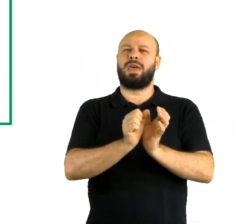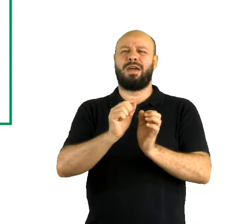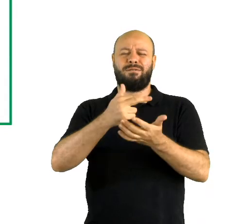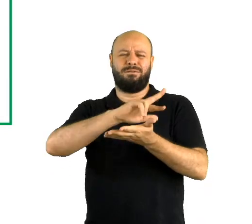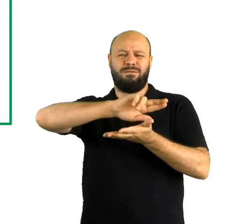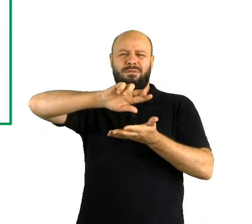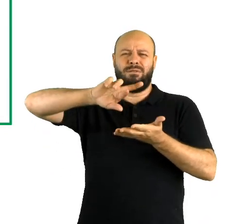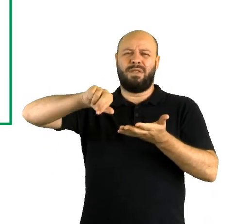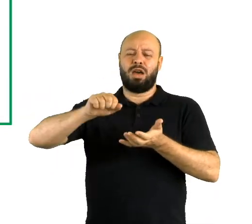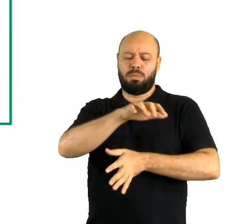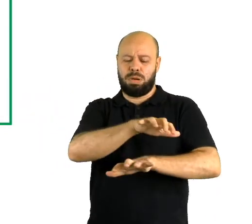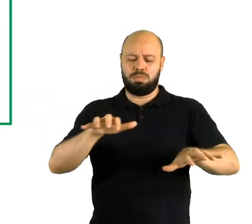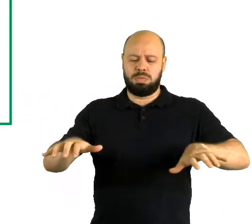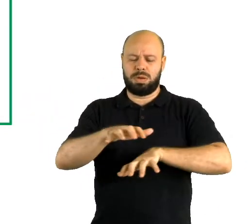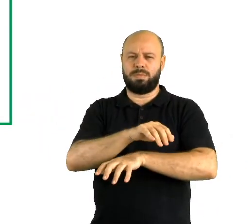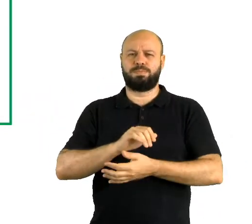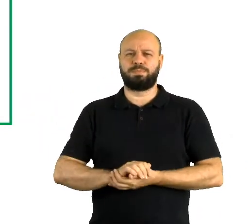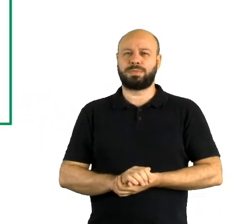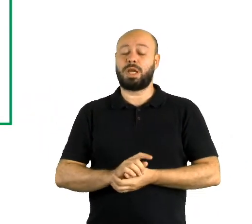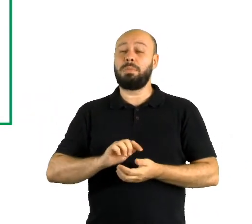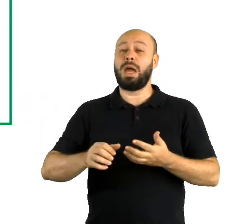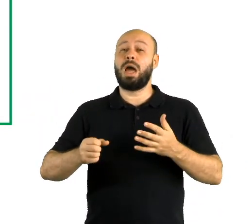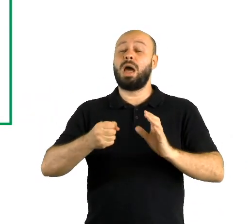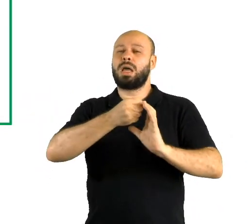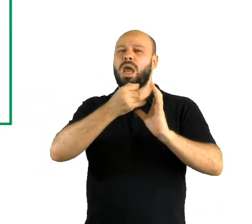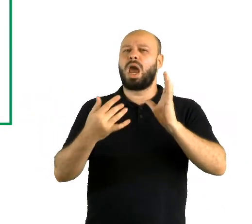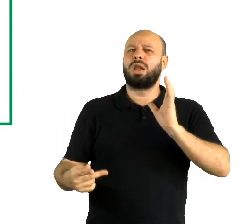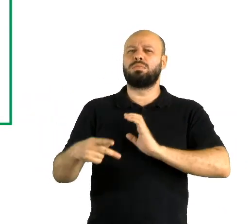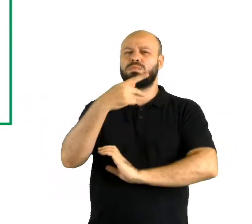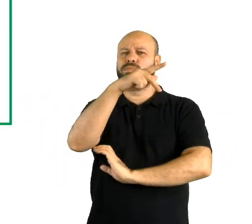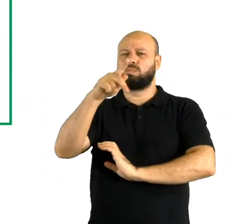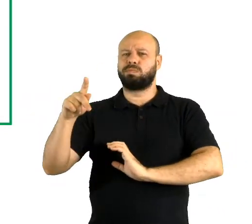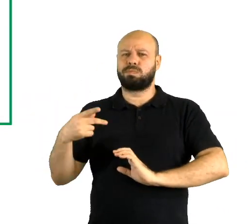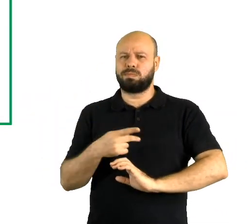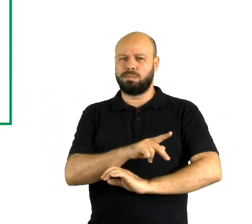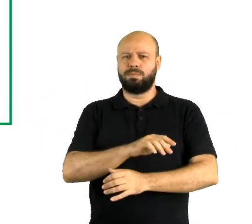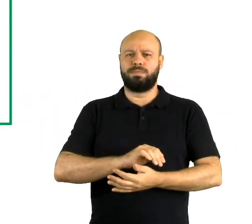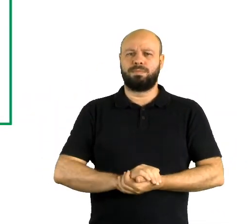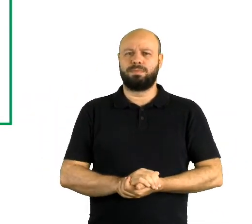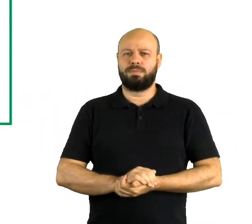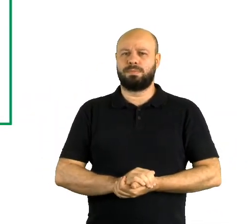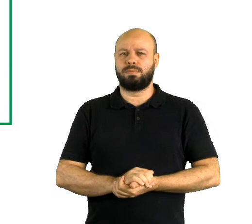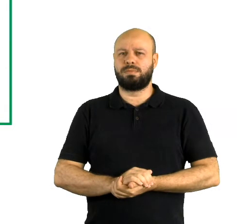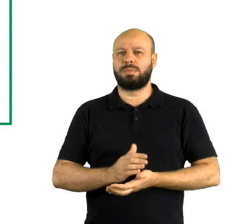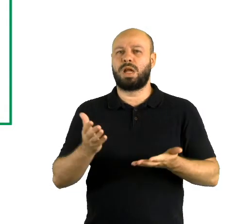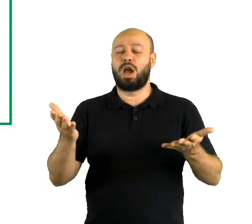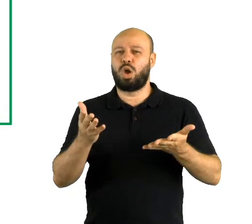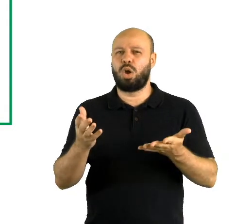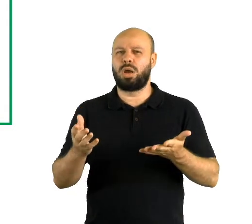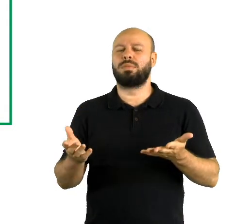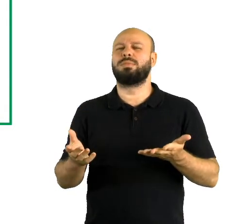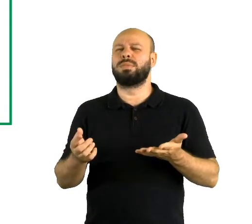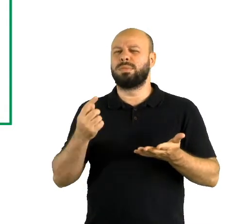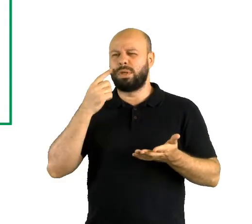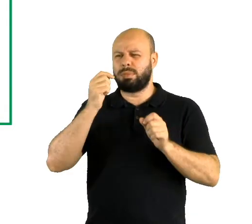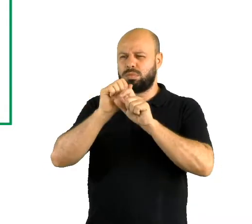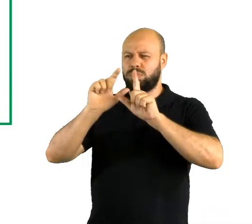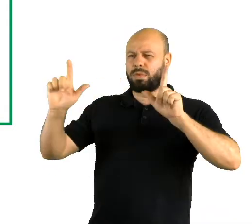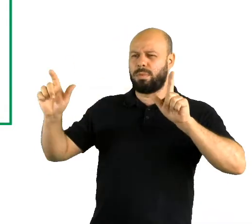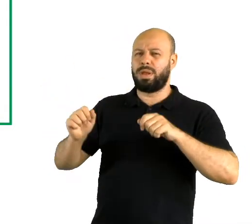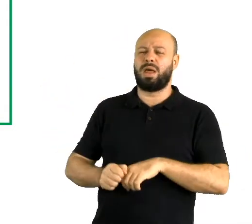biomas. Agora a gente precisa conhecer as características de cada bioma. E aí eu trago para vocês no slide sobre a